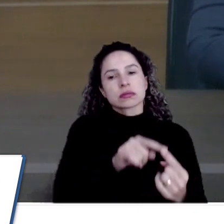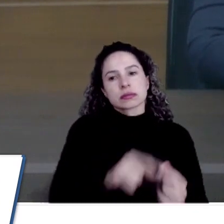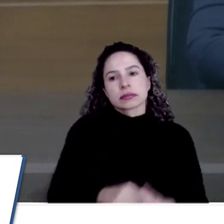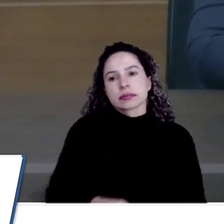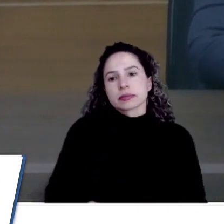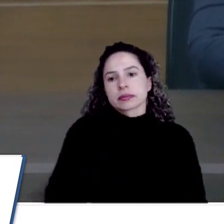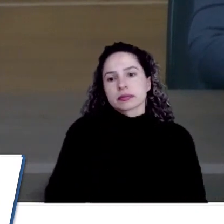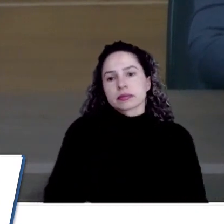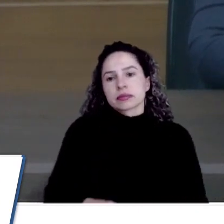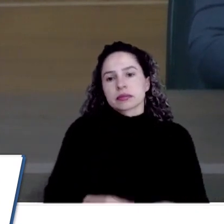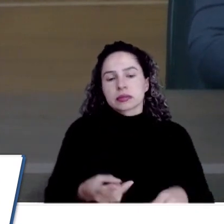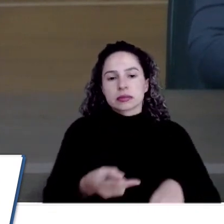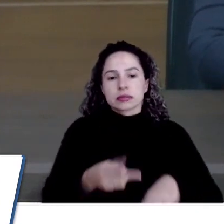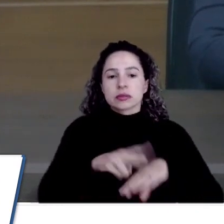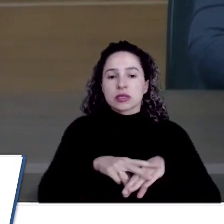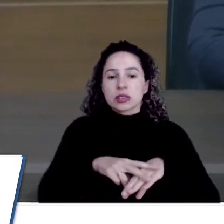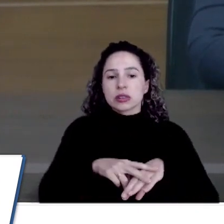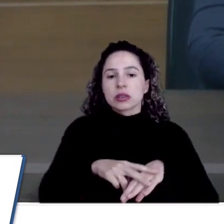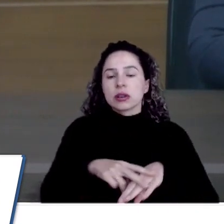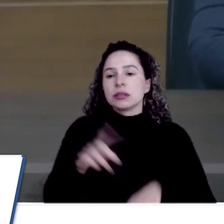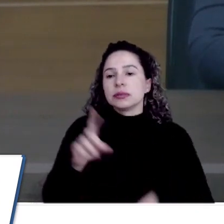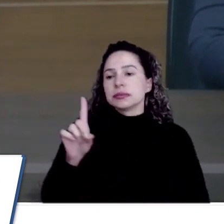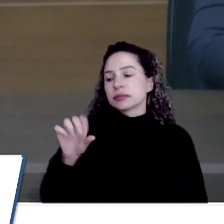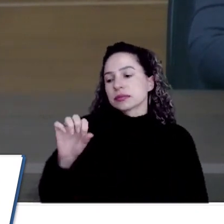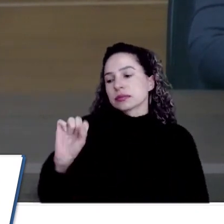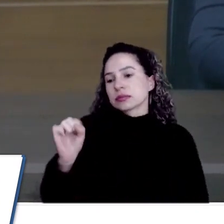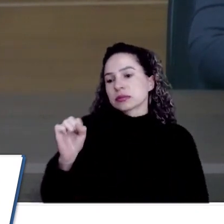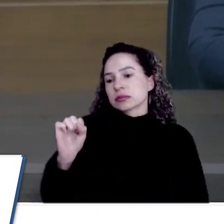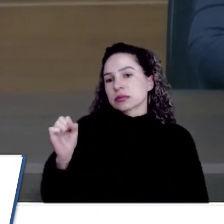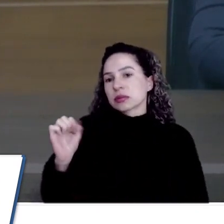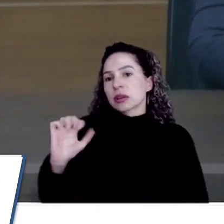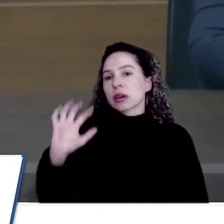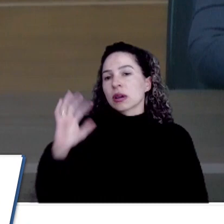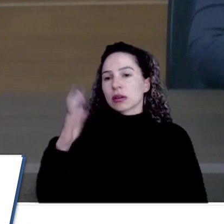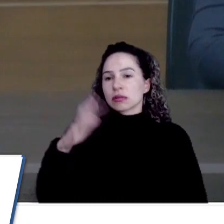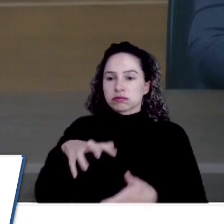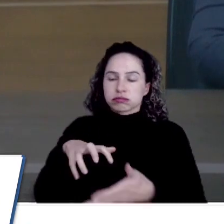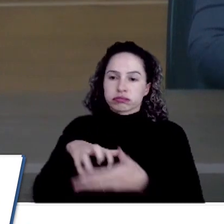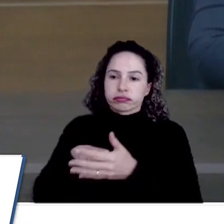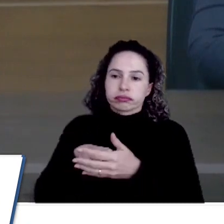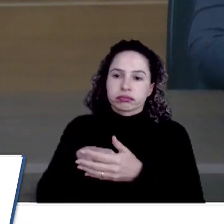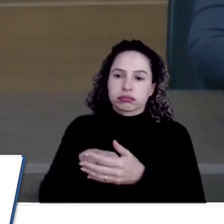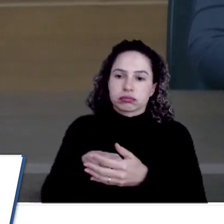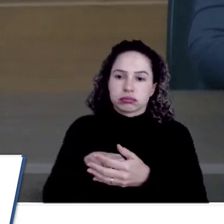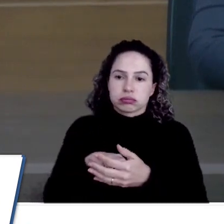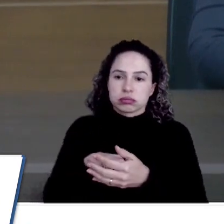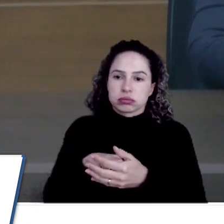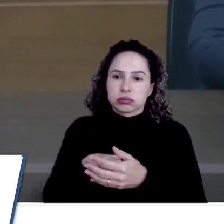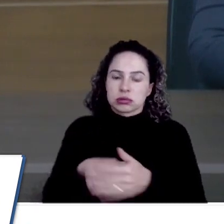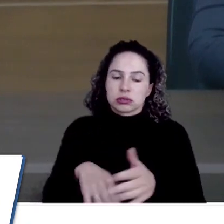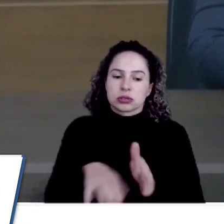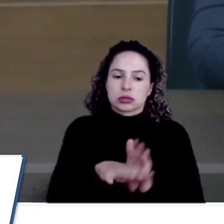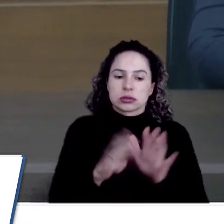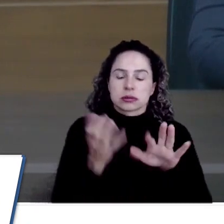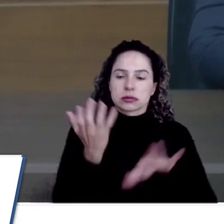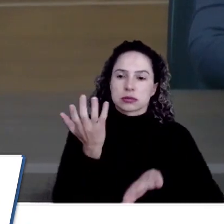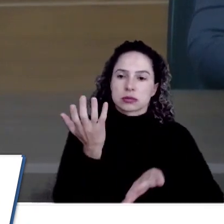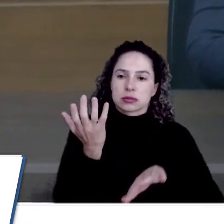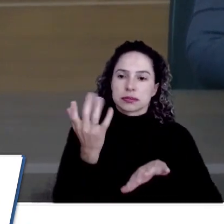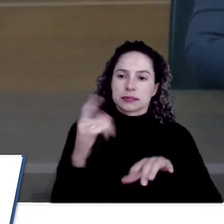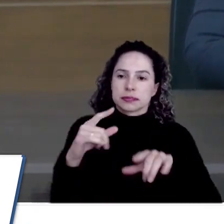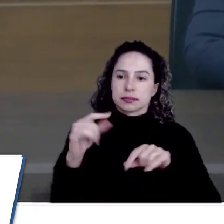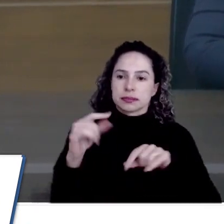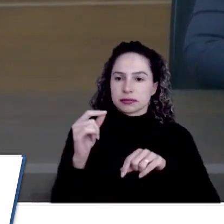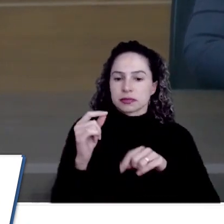Viúva em 1988, em um acidente de automóvel, a caminho de Brasília, para visitar um dos